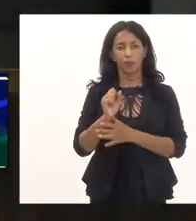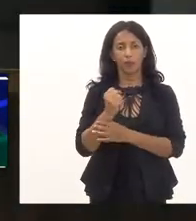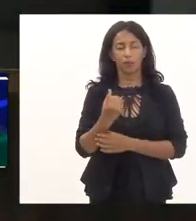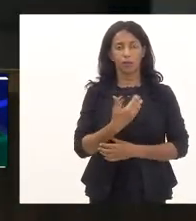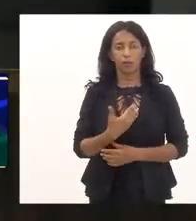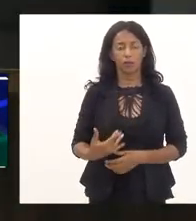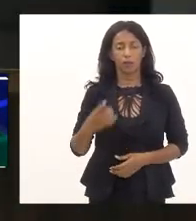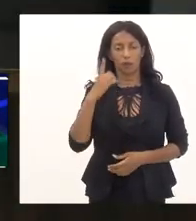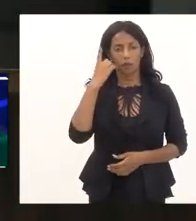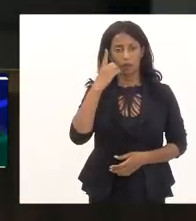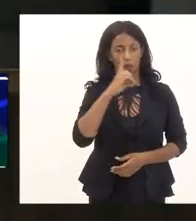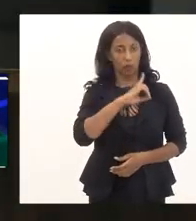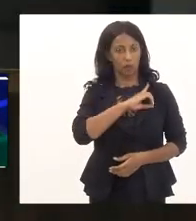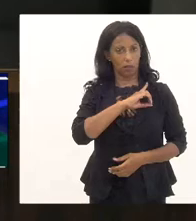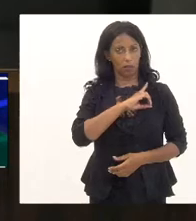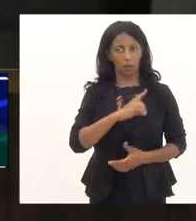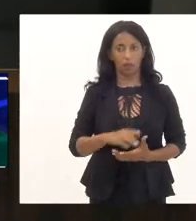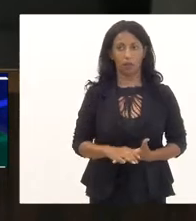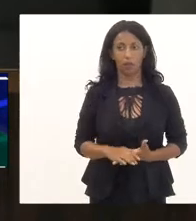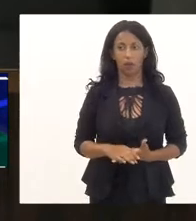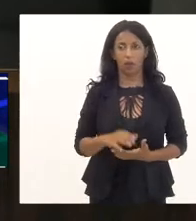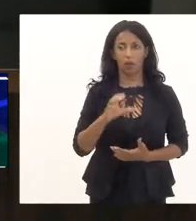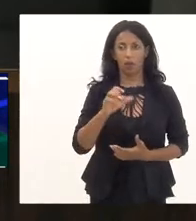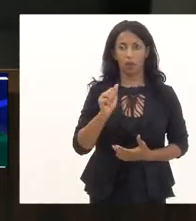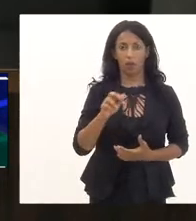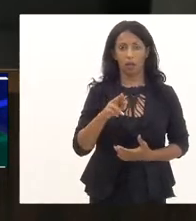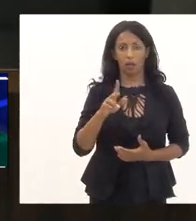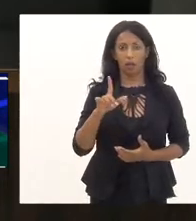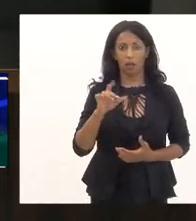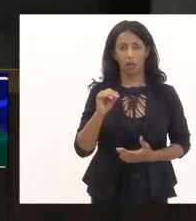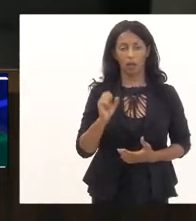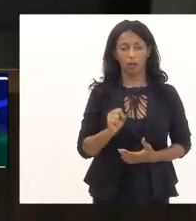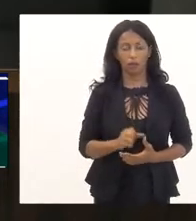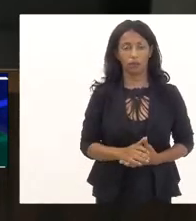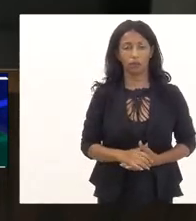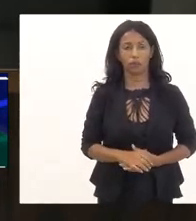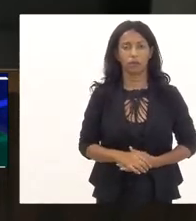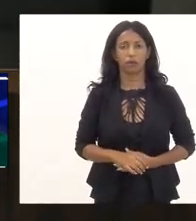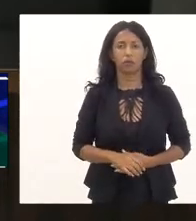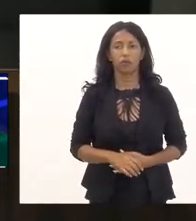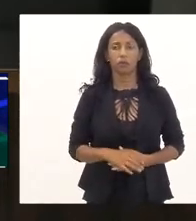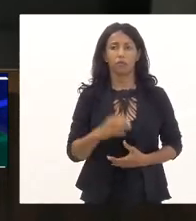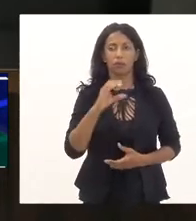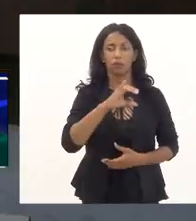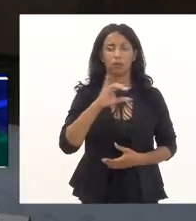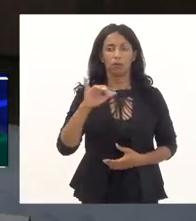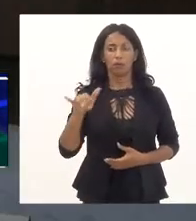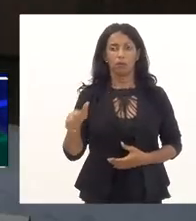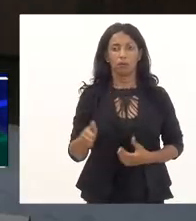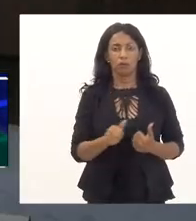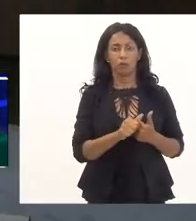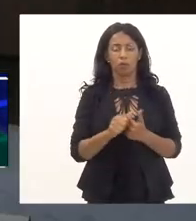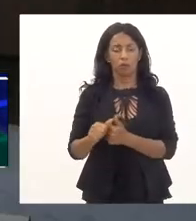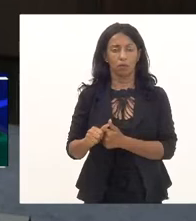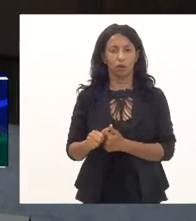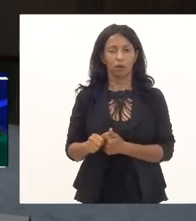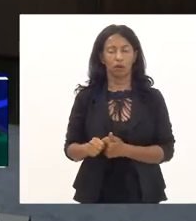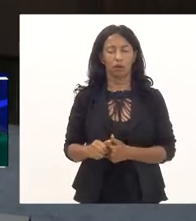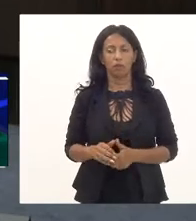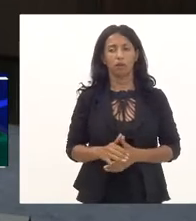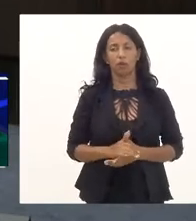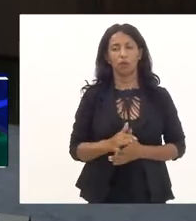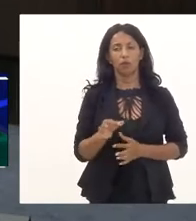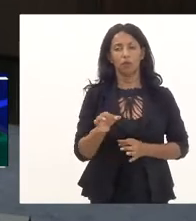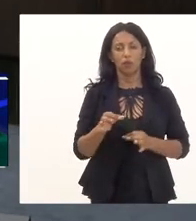Pública, deputado delegado Carlos Augusto. CCJ, presidente. Pela Comissão